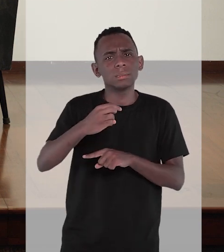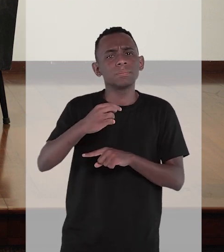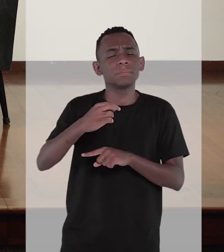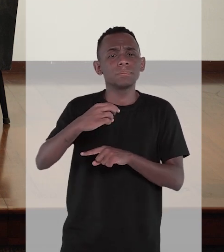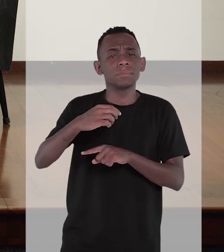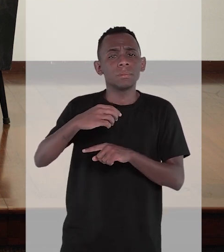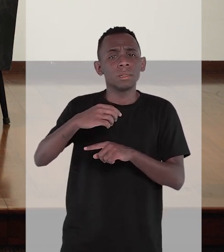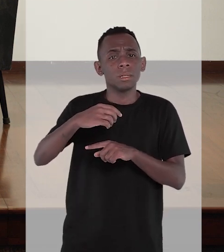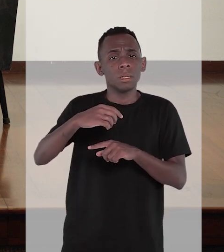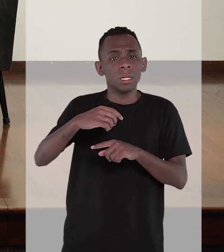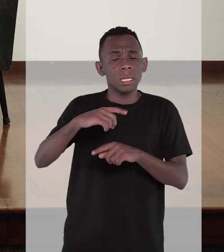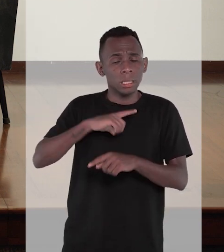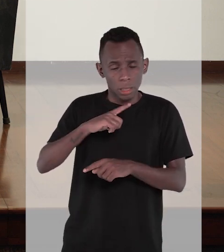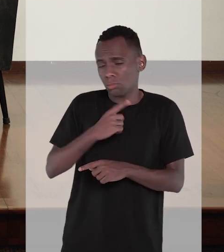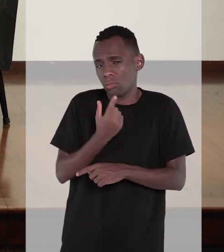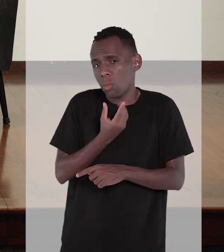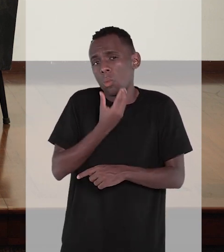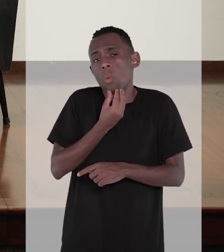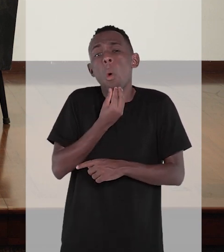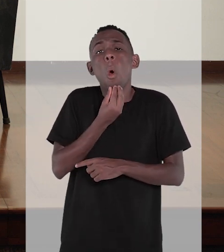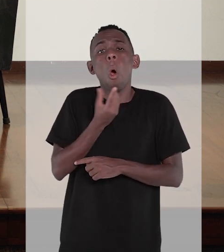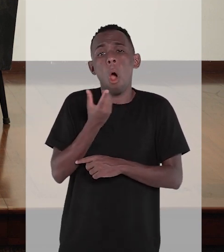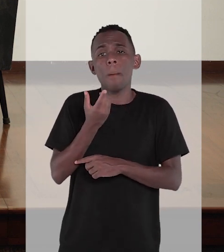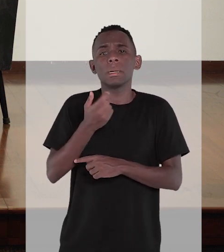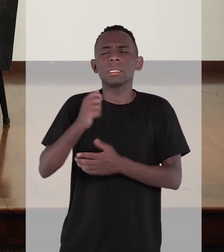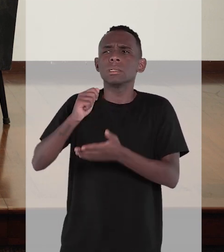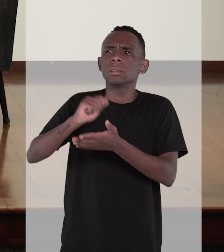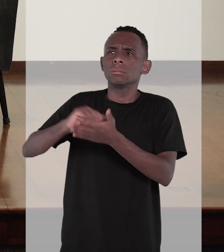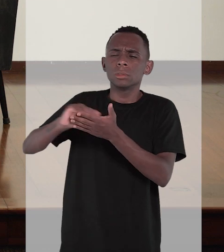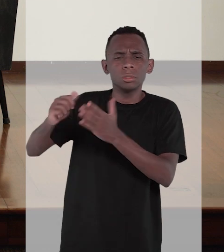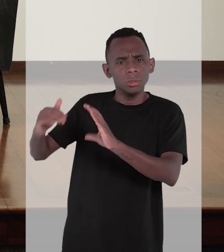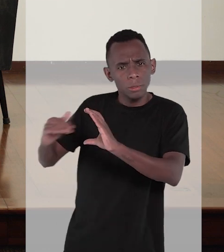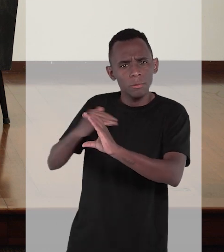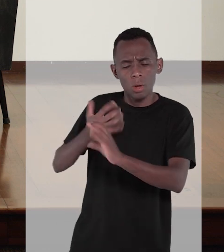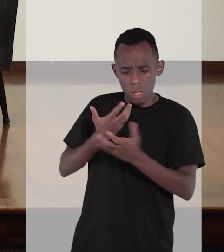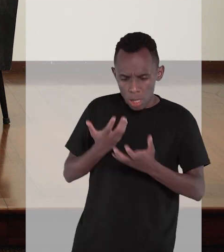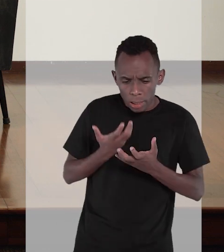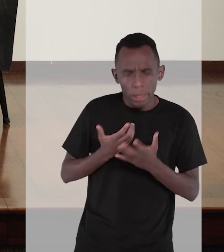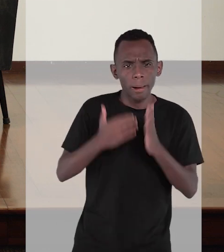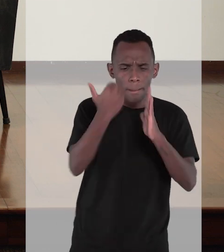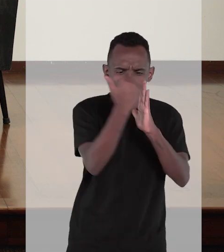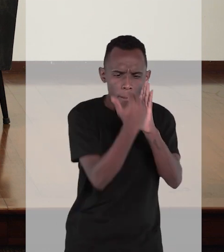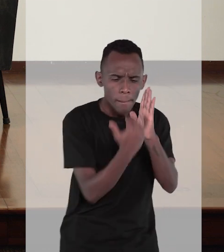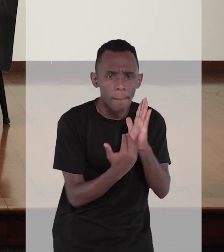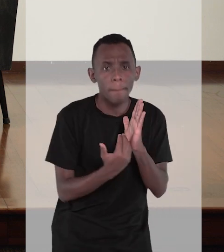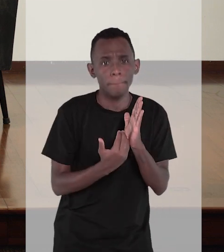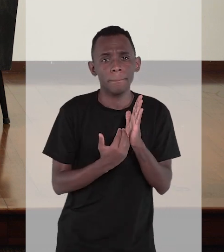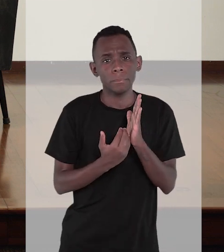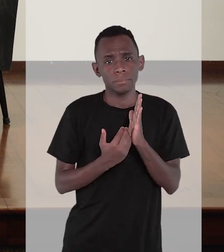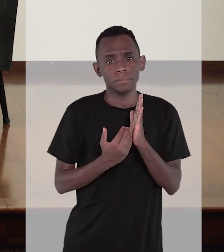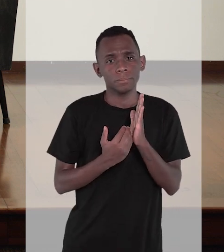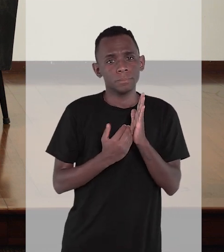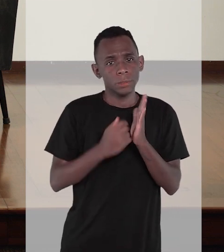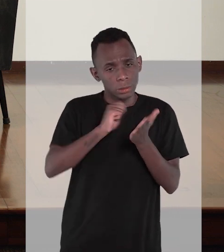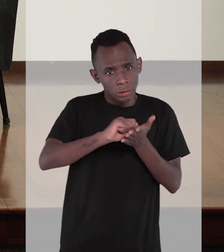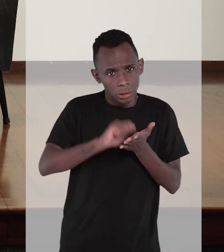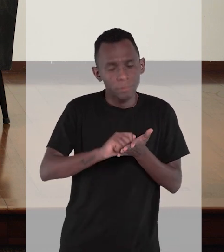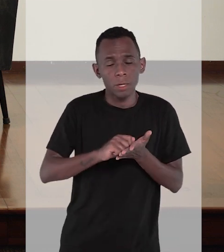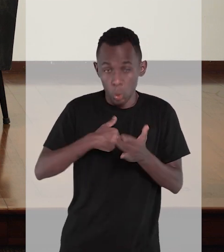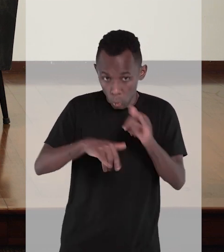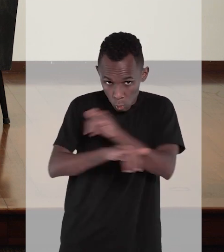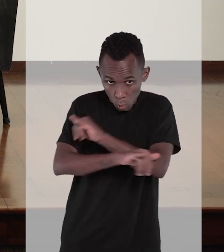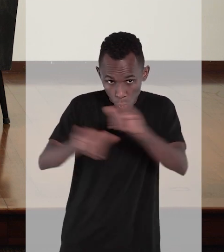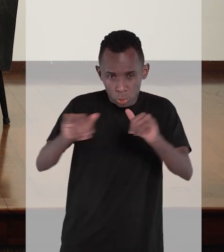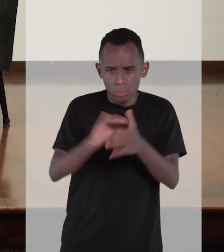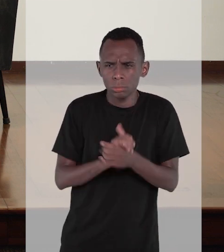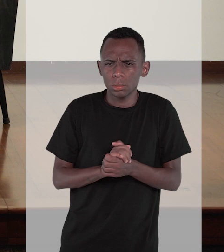Zé Maurício Maclini, que faz o Prêmio da Música Brasileira, um dia me escreveu e disse, você quer ser a roteirista do prêmio? E